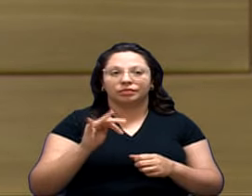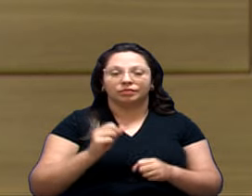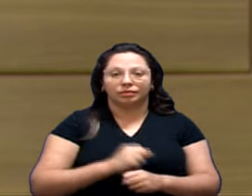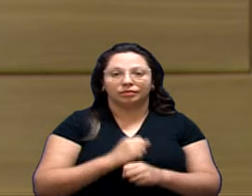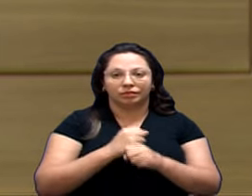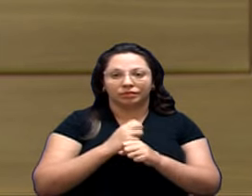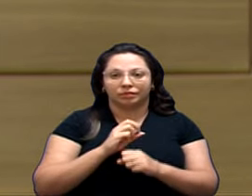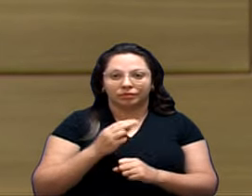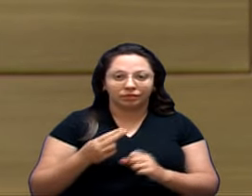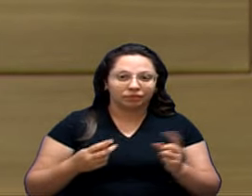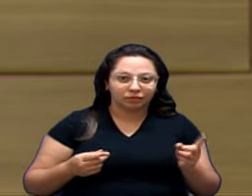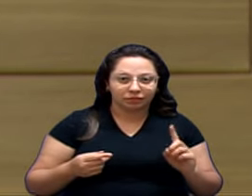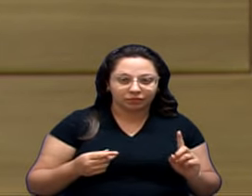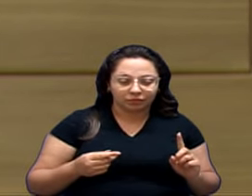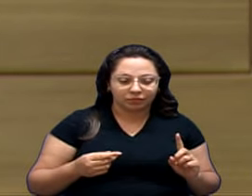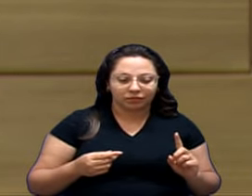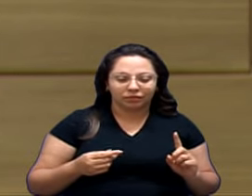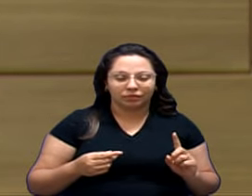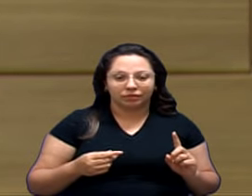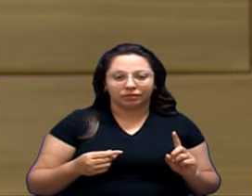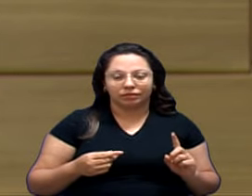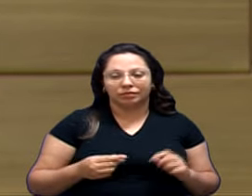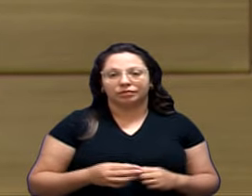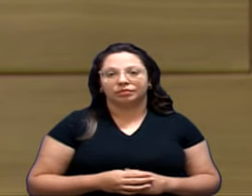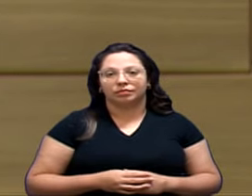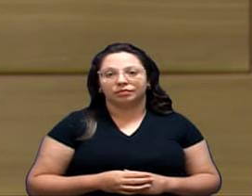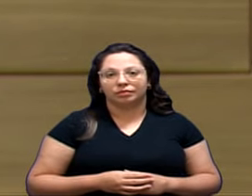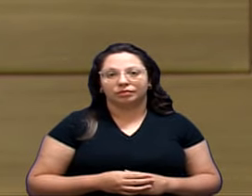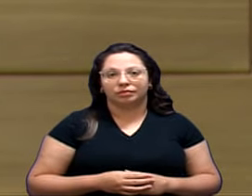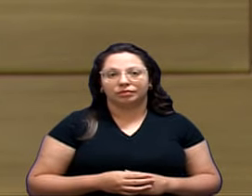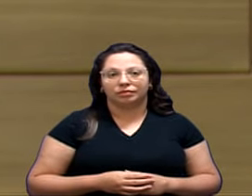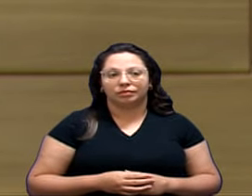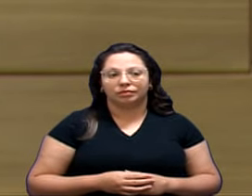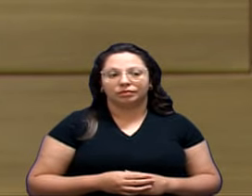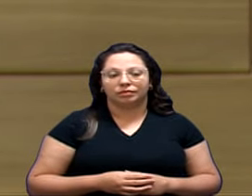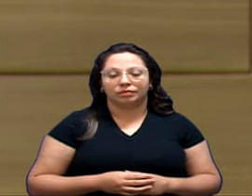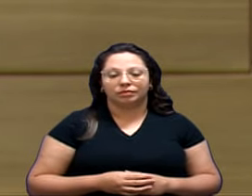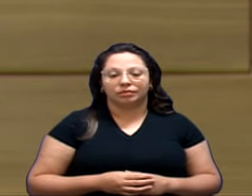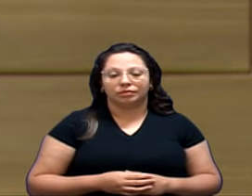ou não Ou ele vai já impedir eh a